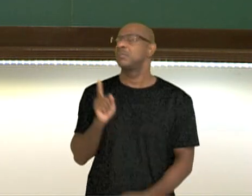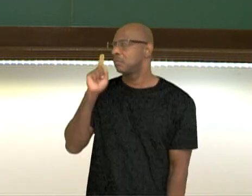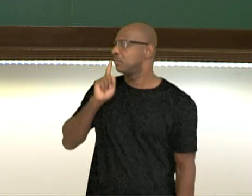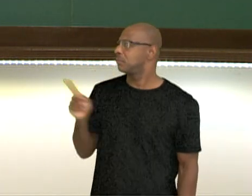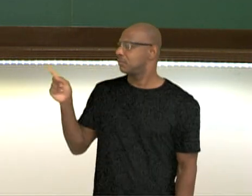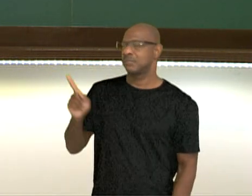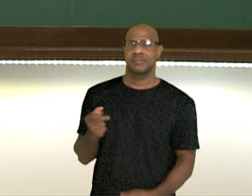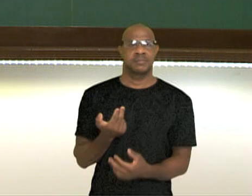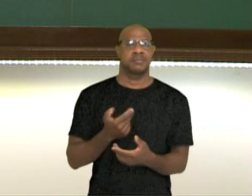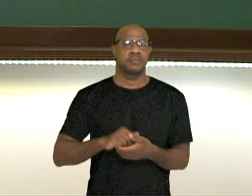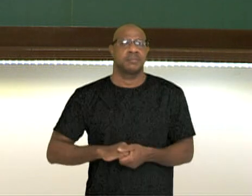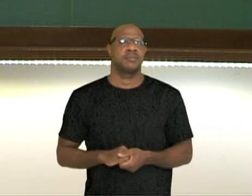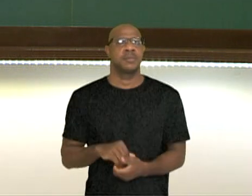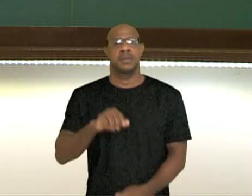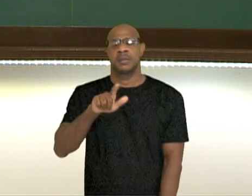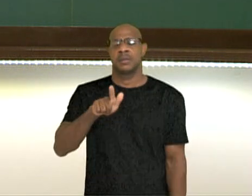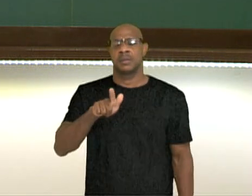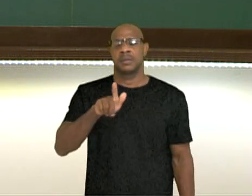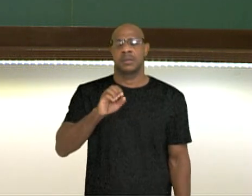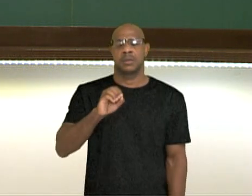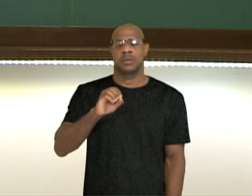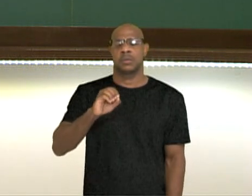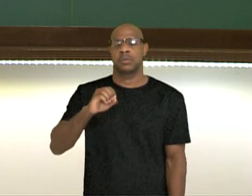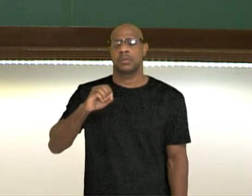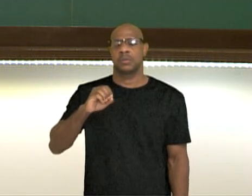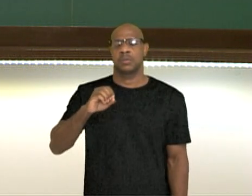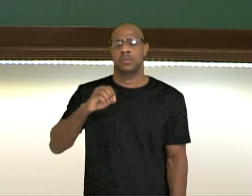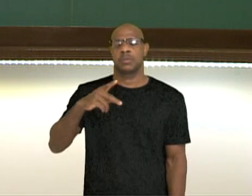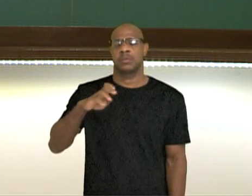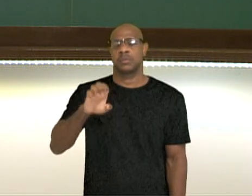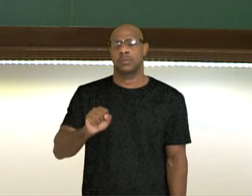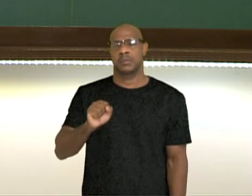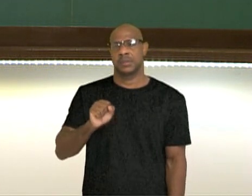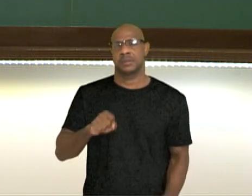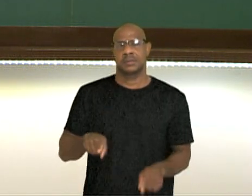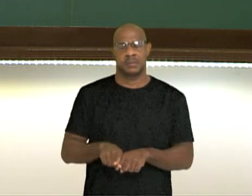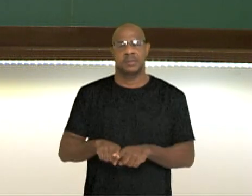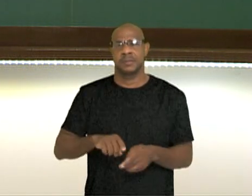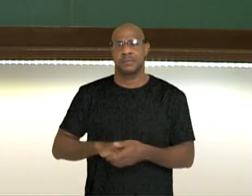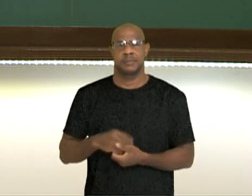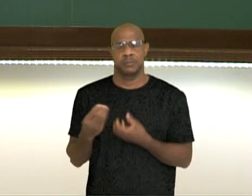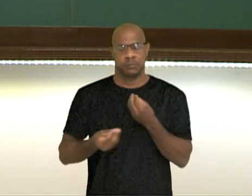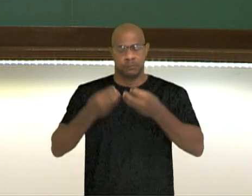de golpes de ataque e golpes de defesa, tá?